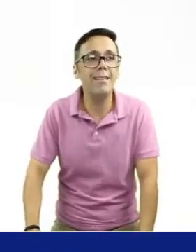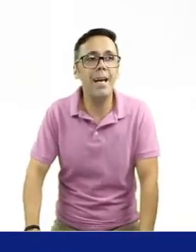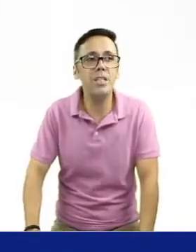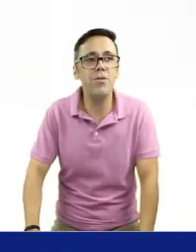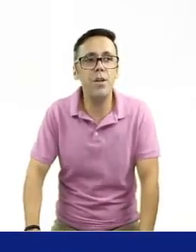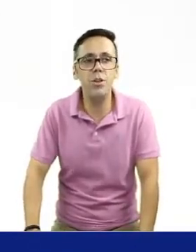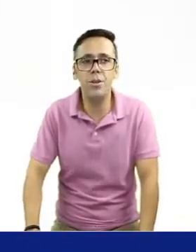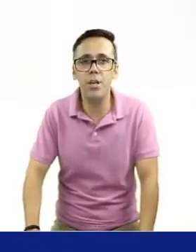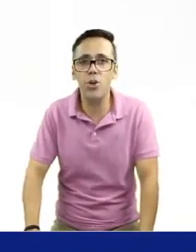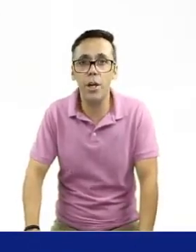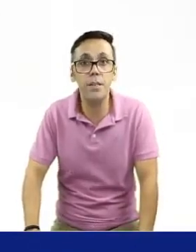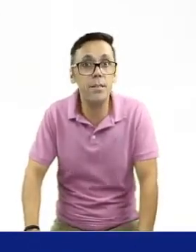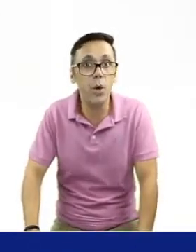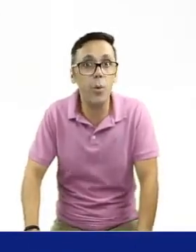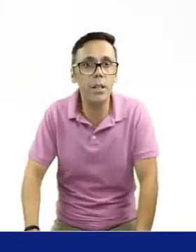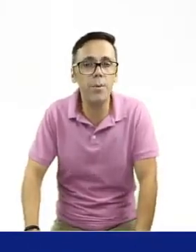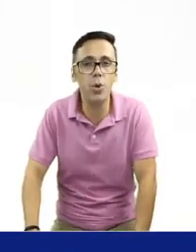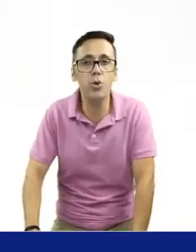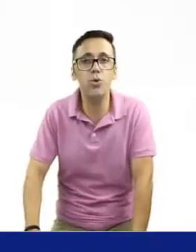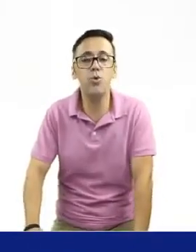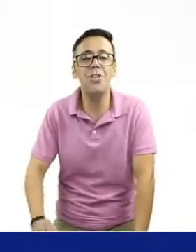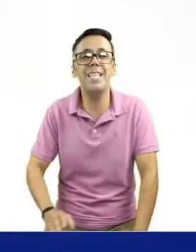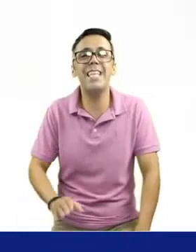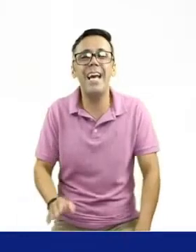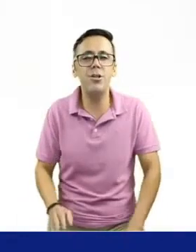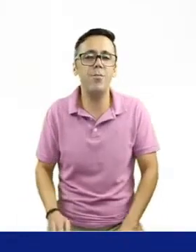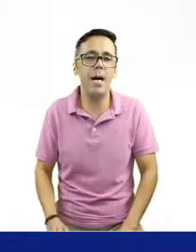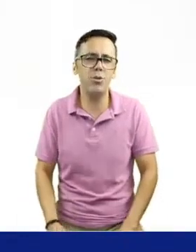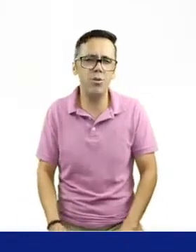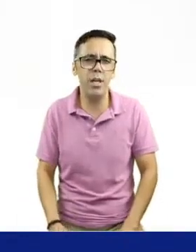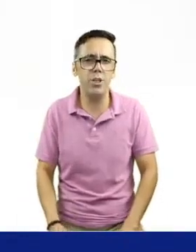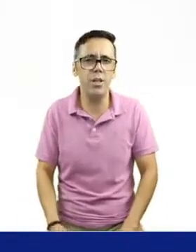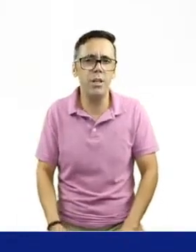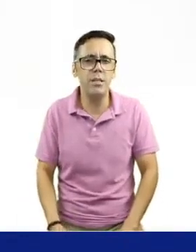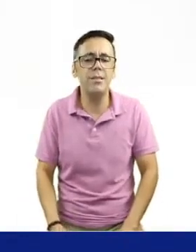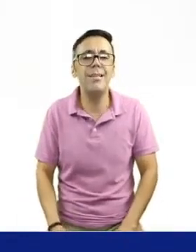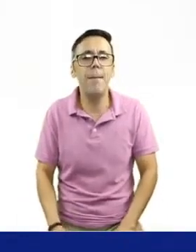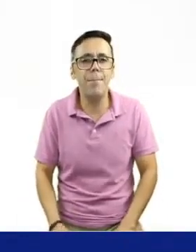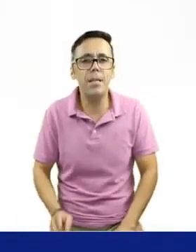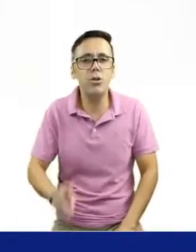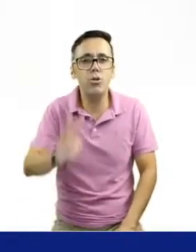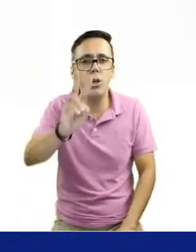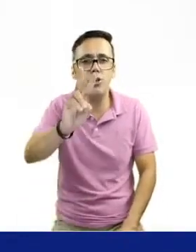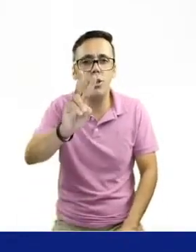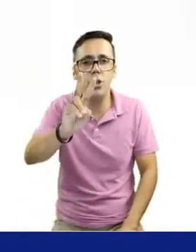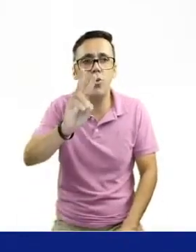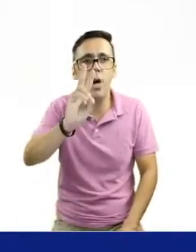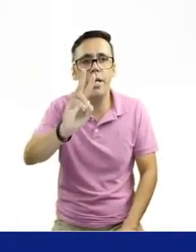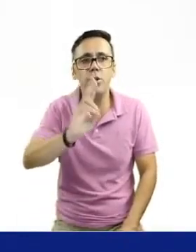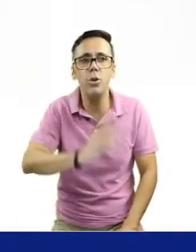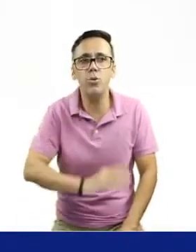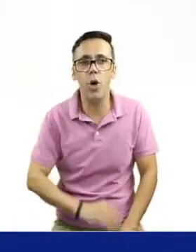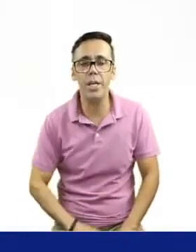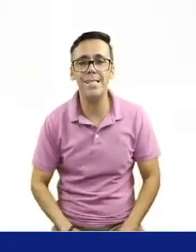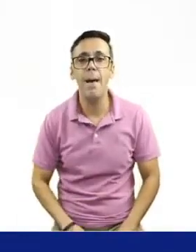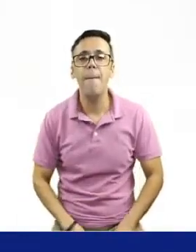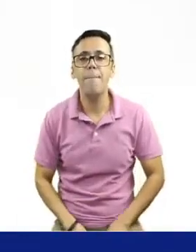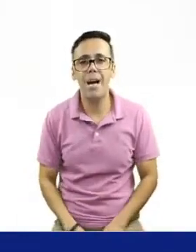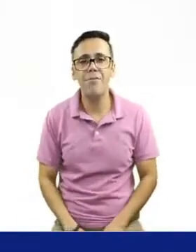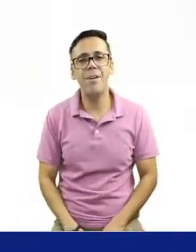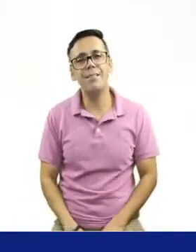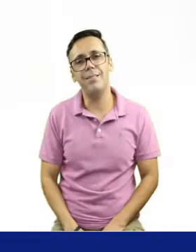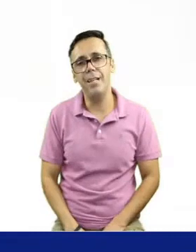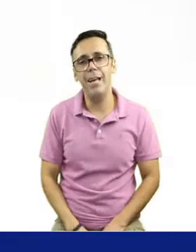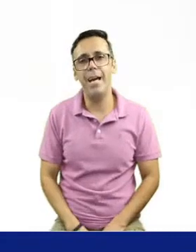Março o 23:50 do dia dez de Março seio você tem apenas dois dias 48